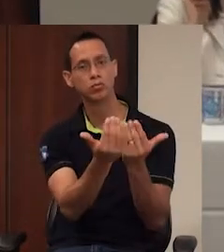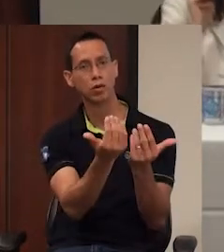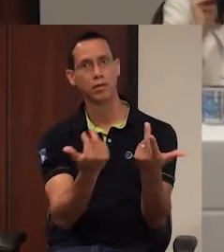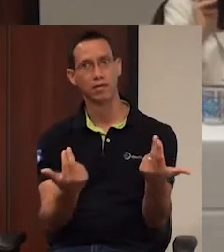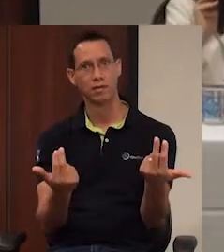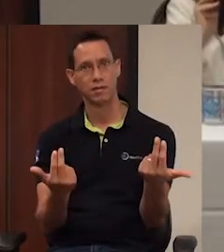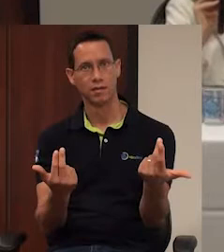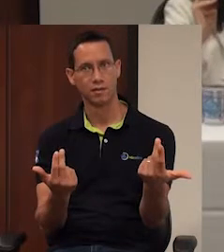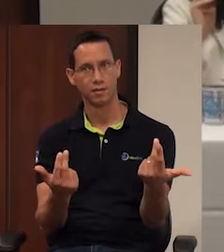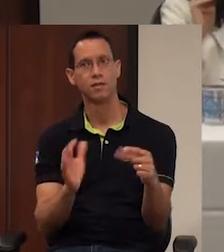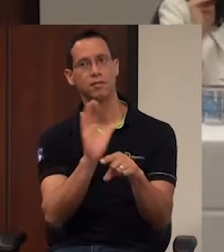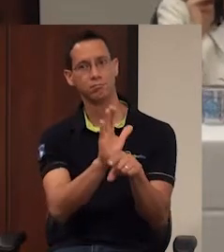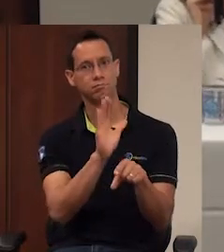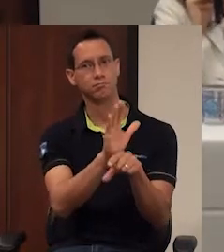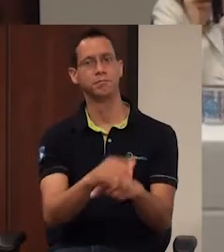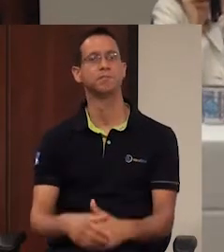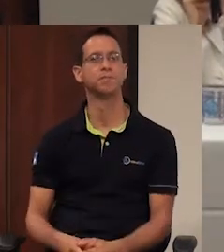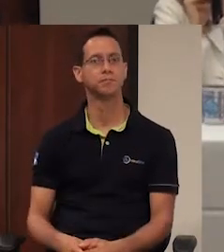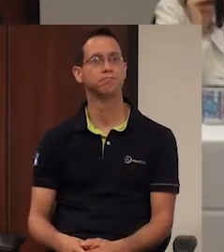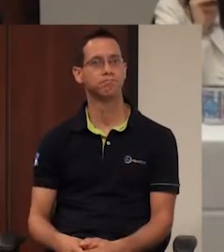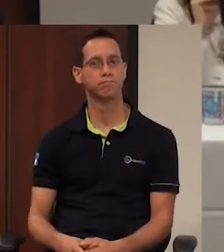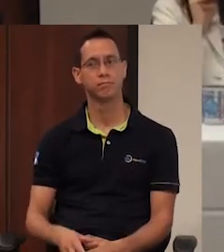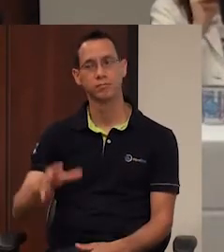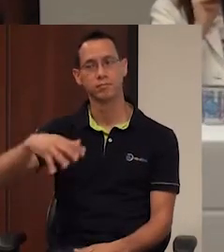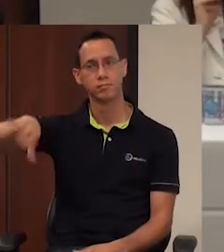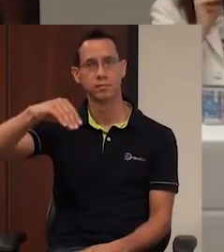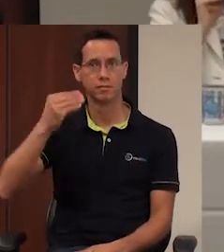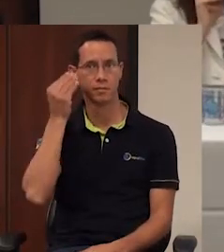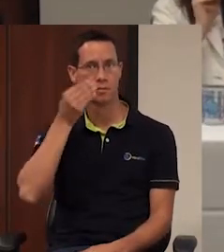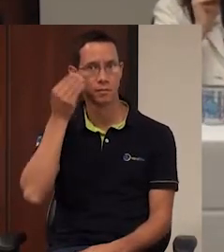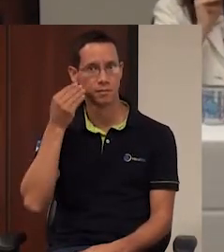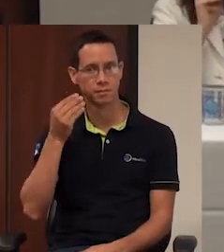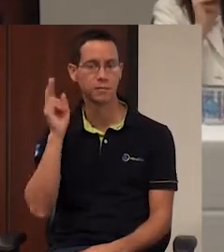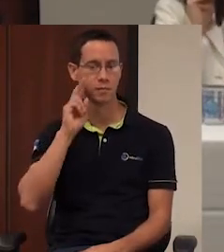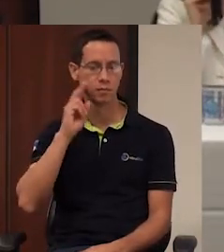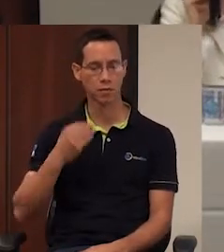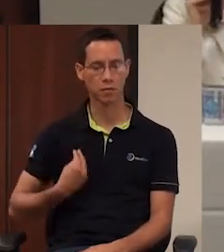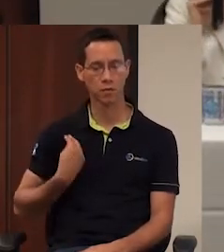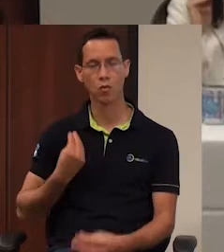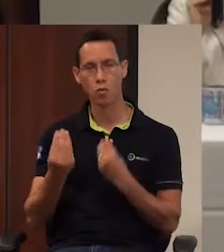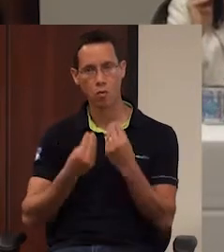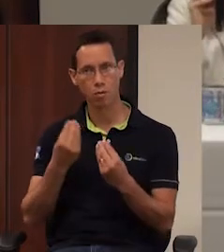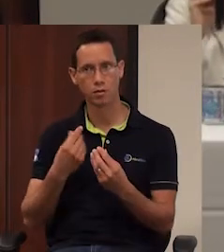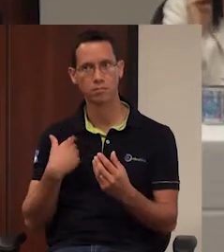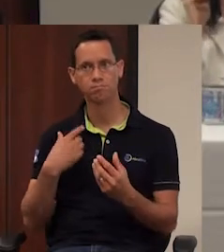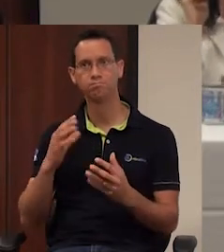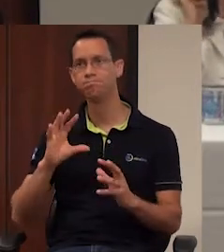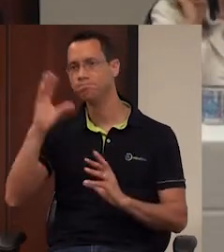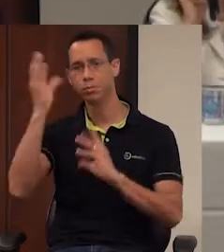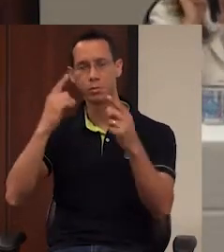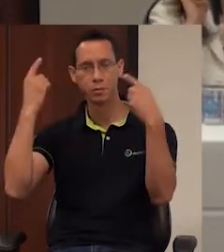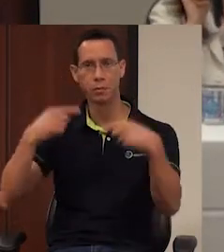situações semelhantes, né? Quem melhor do que eles mesmos para contar do que eles viveram e como eles lidaram com aquela determinada